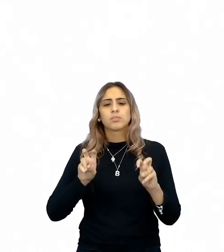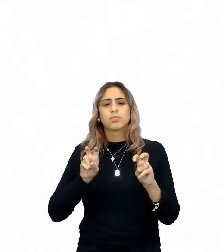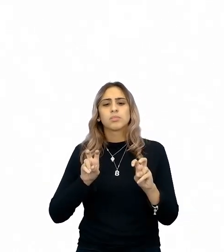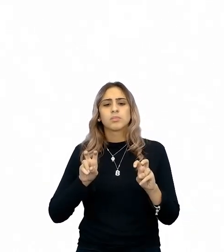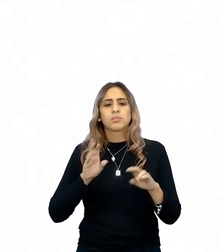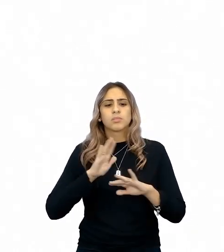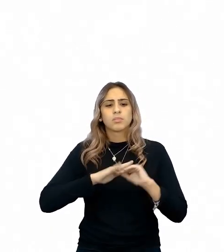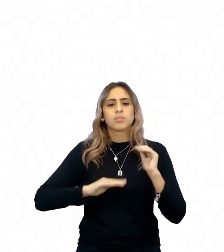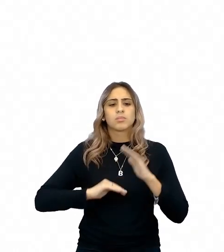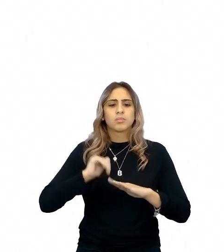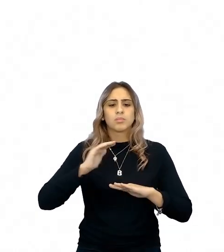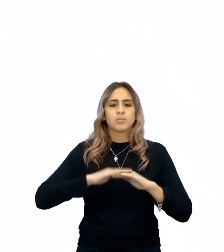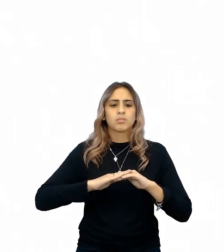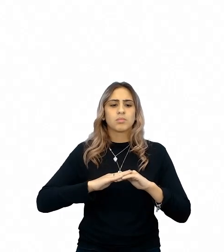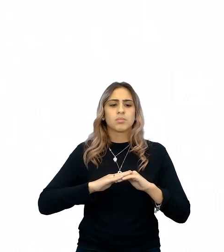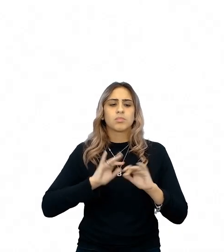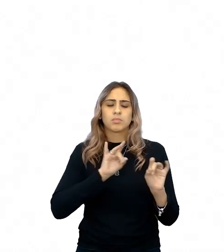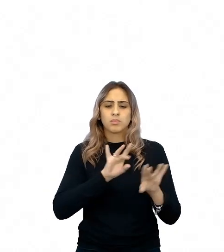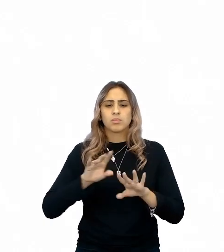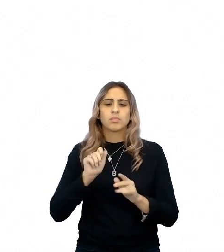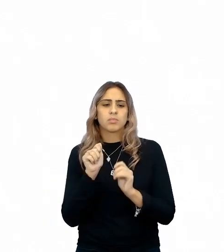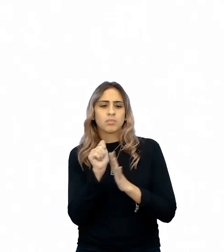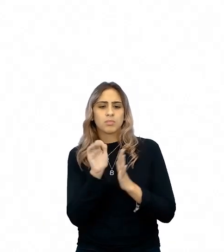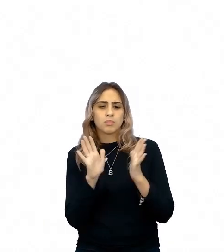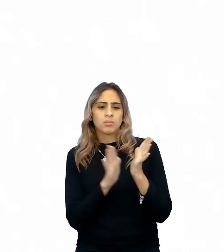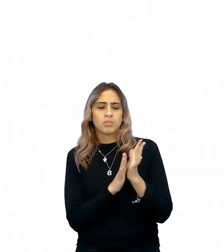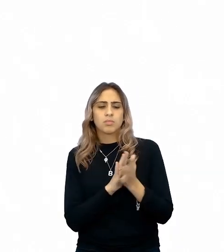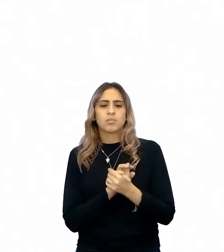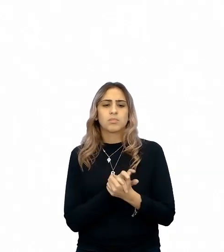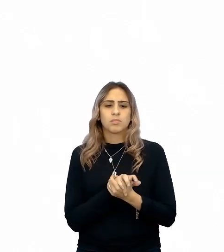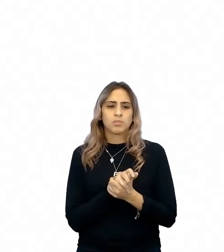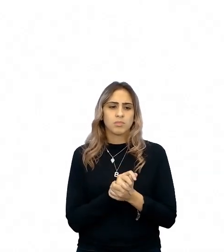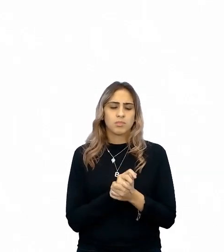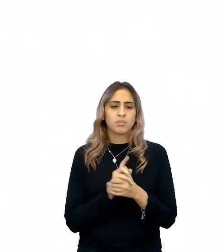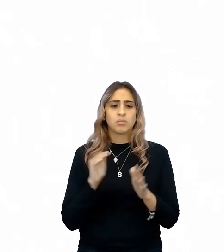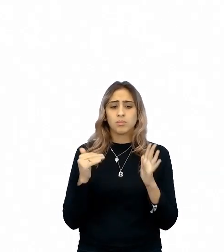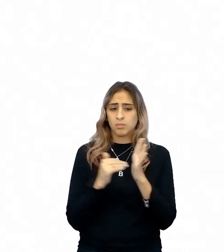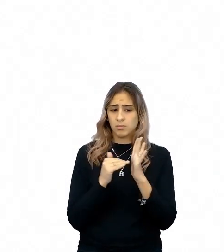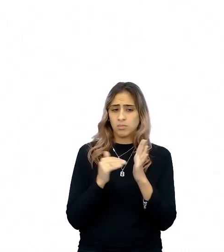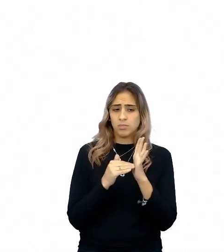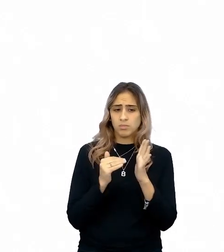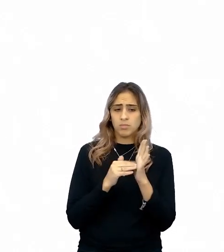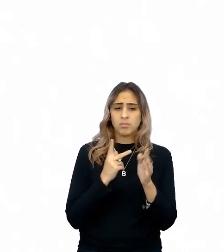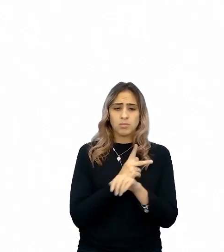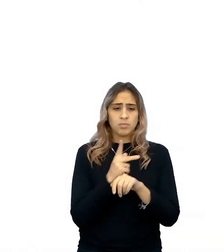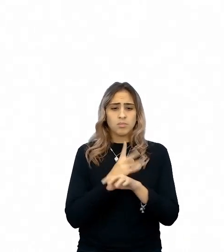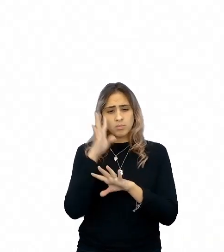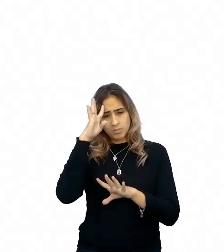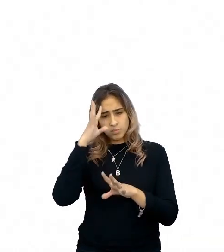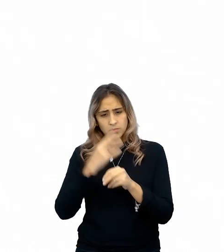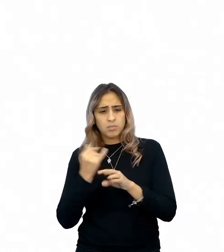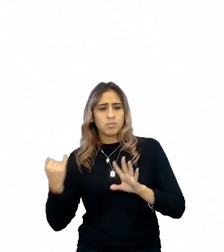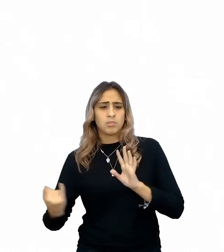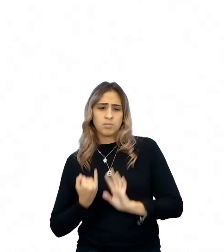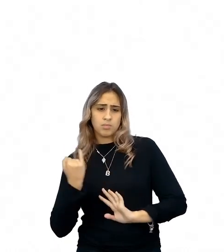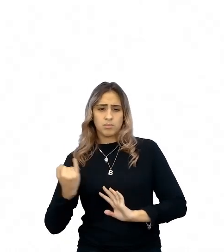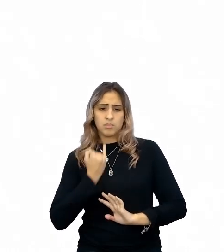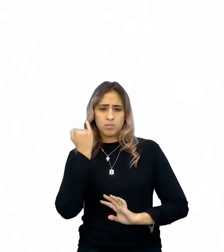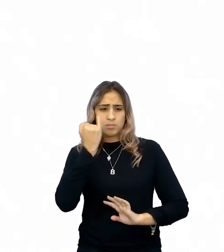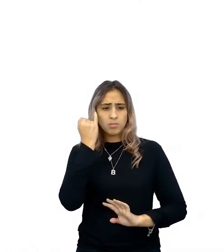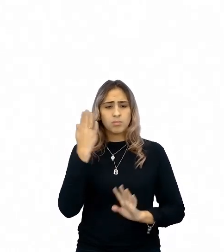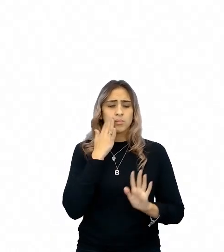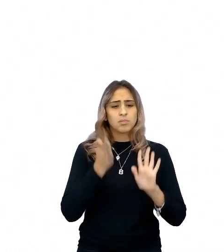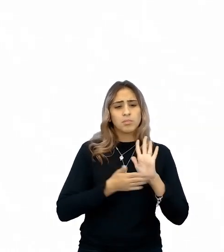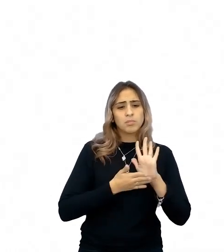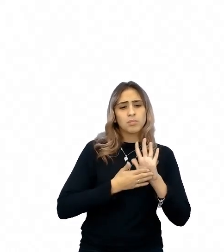as habilidades que cada atividade implicava. E, por fim, buscamos compreender a